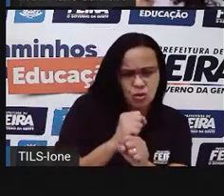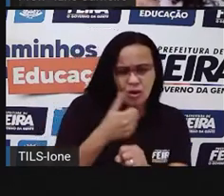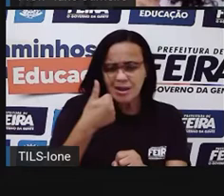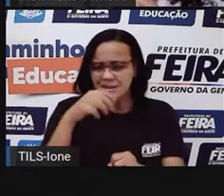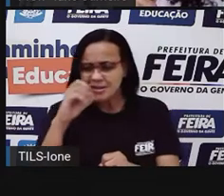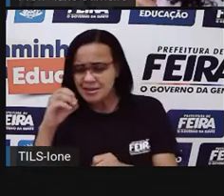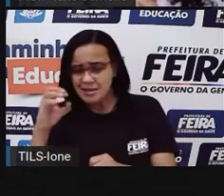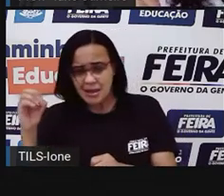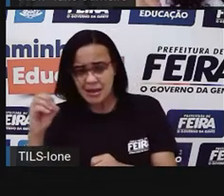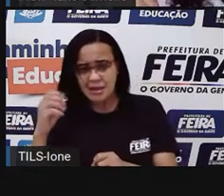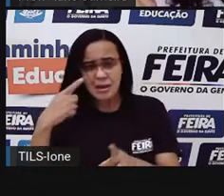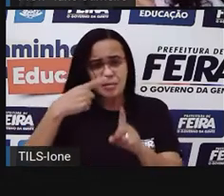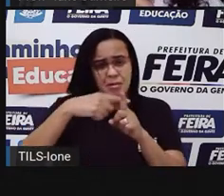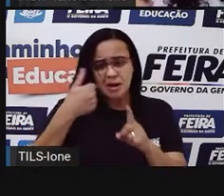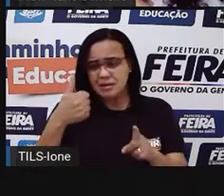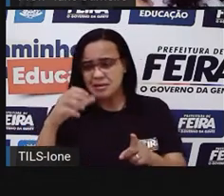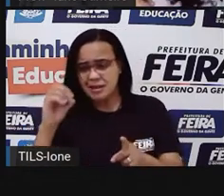é?